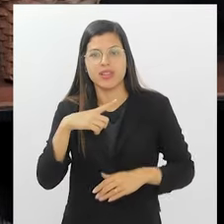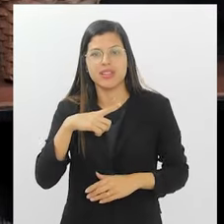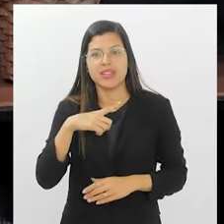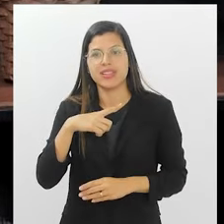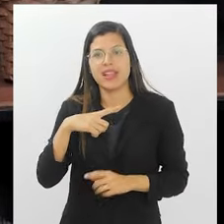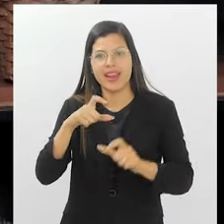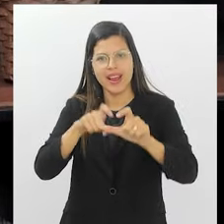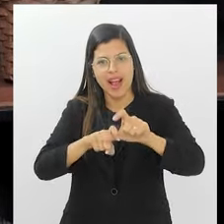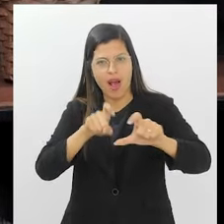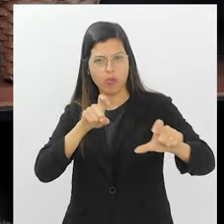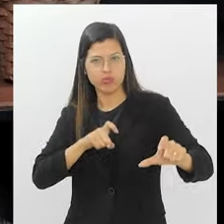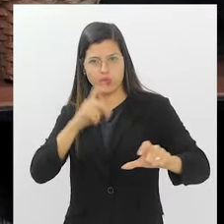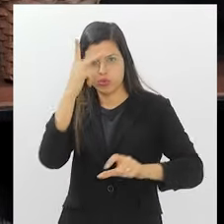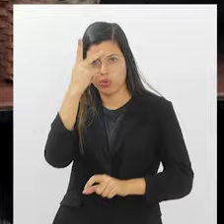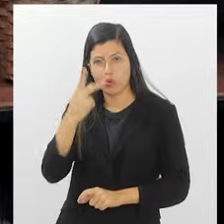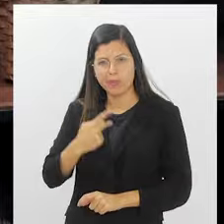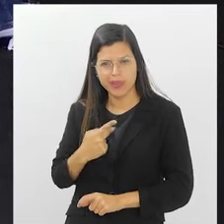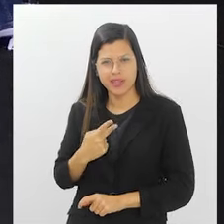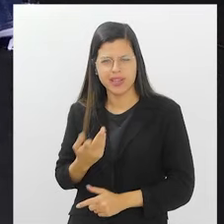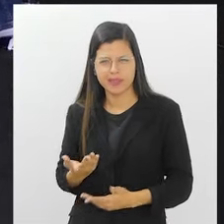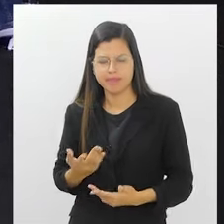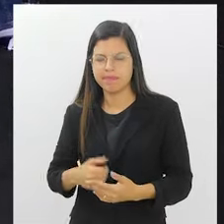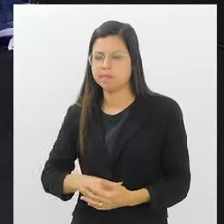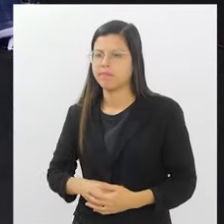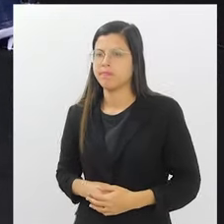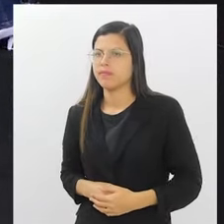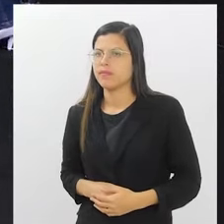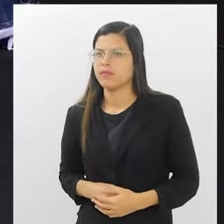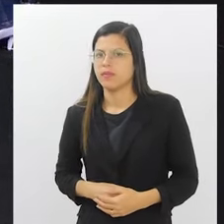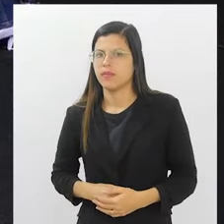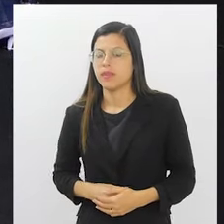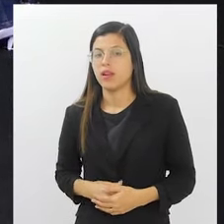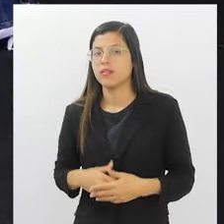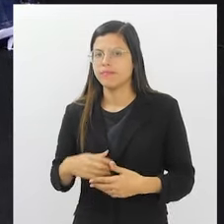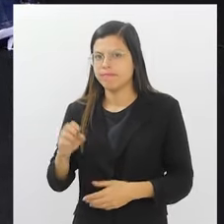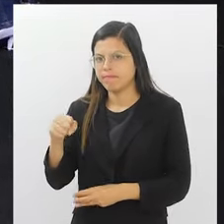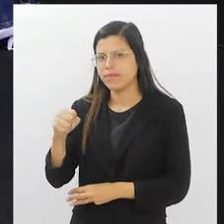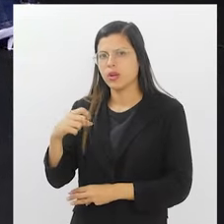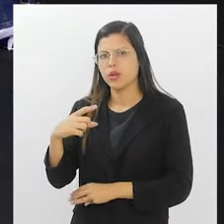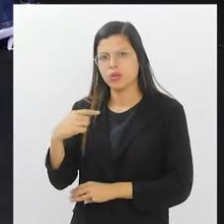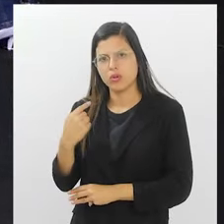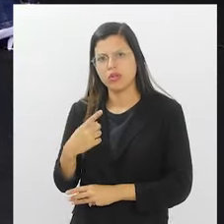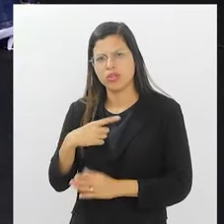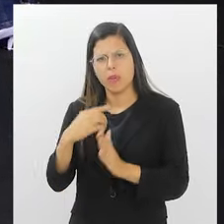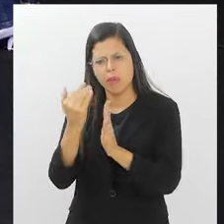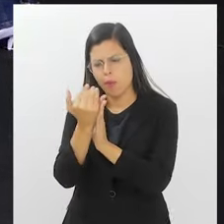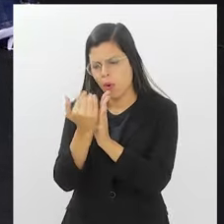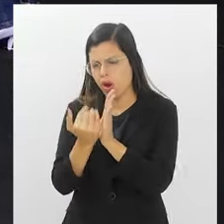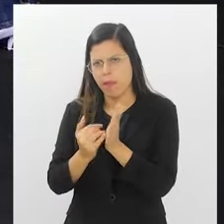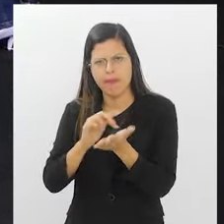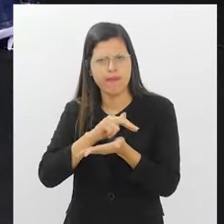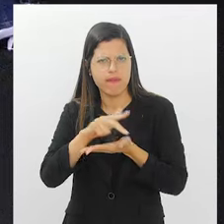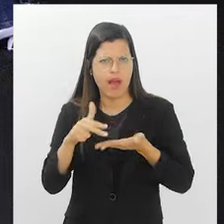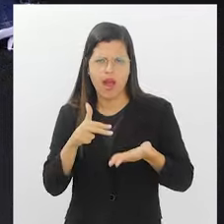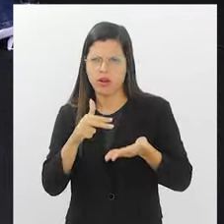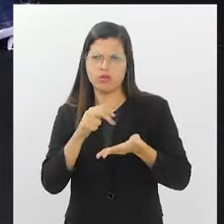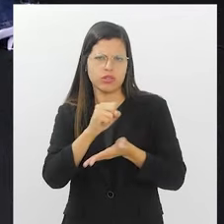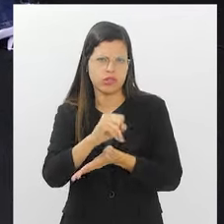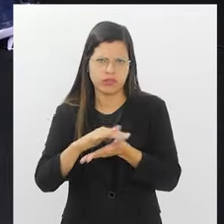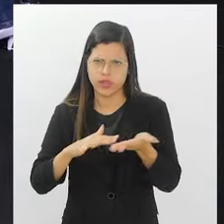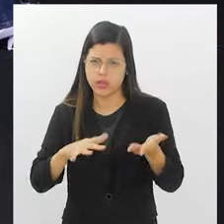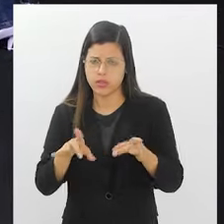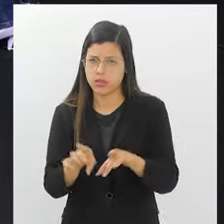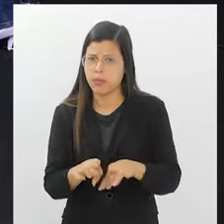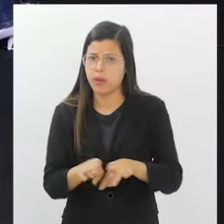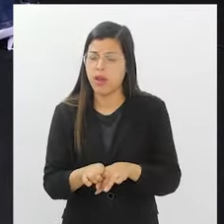tenha autonomia? Conta um pouco mais para a gente, isso, por favor. Nós temos diversos programas e diversas atividades,